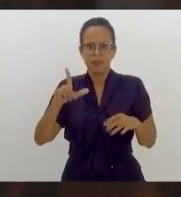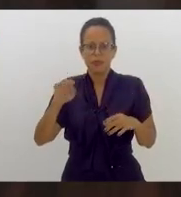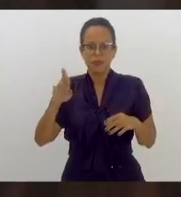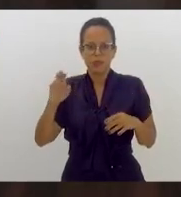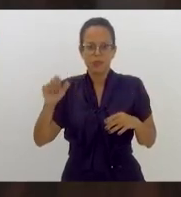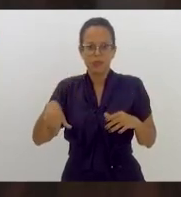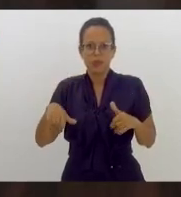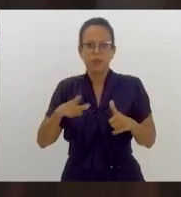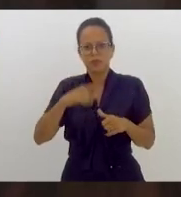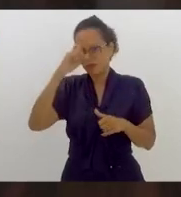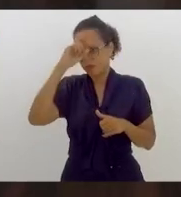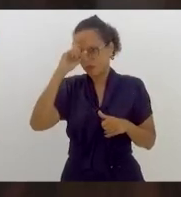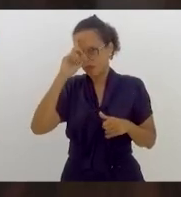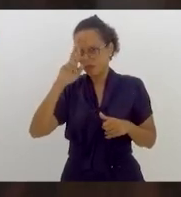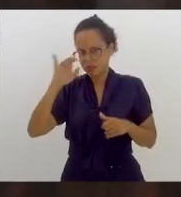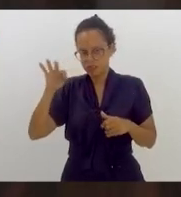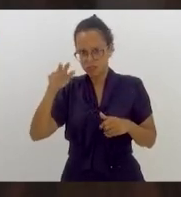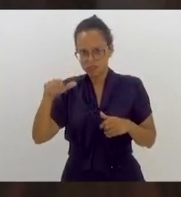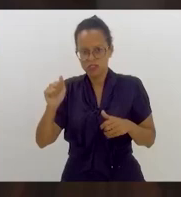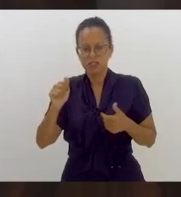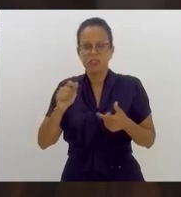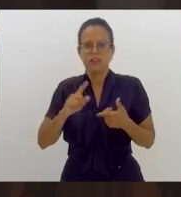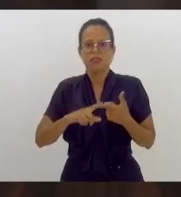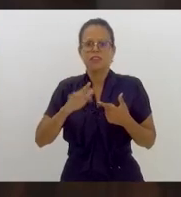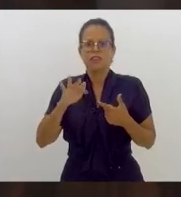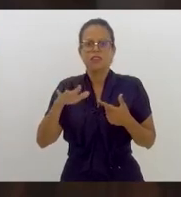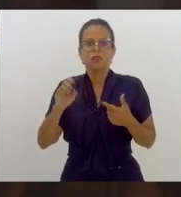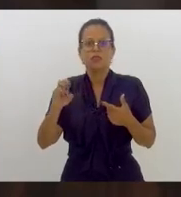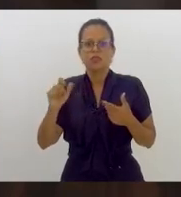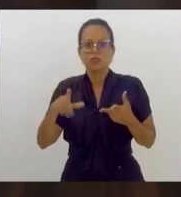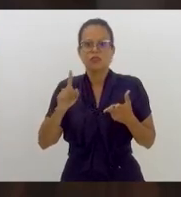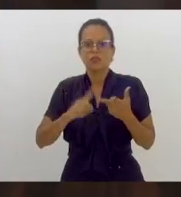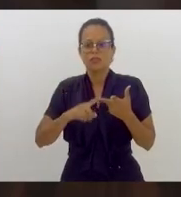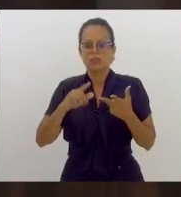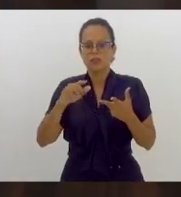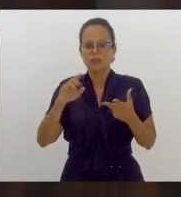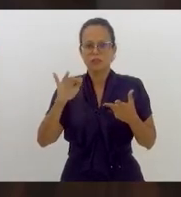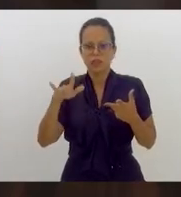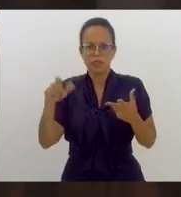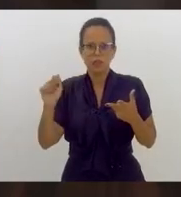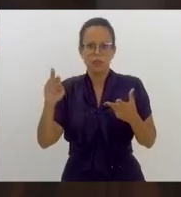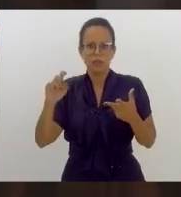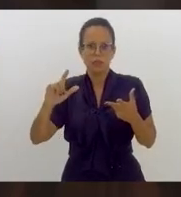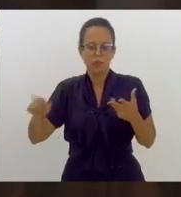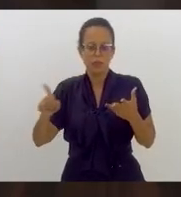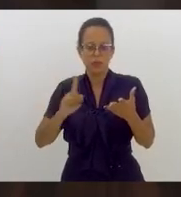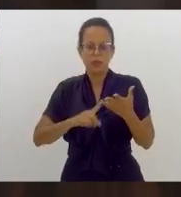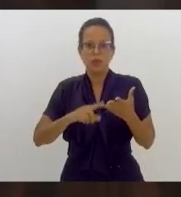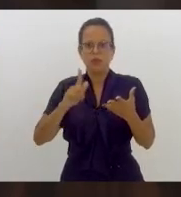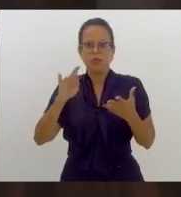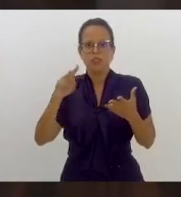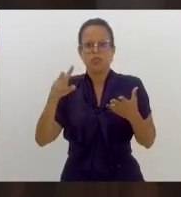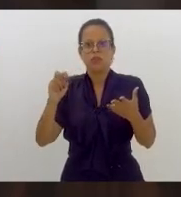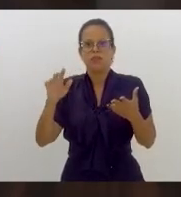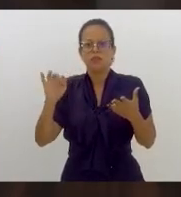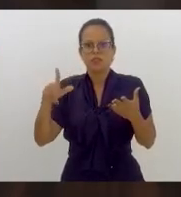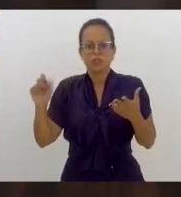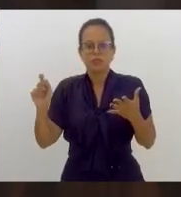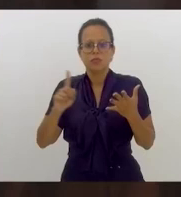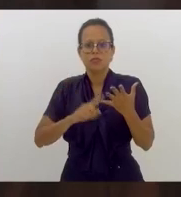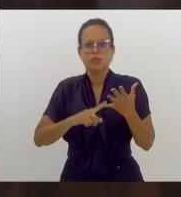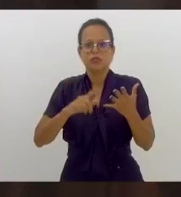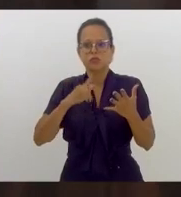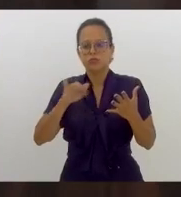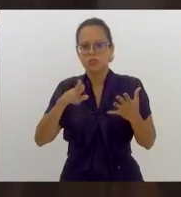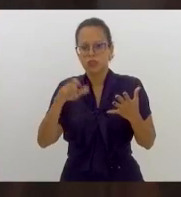enfermeira Rejane, Fábio Silva, Felipe Soares, Felipe Poubel, Gustavo Schmidt, Jorge Felipe Neto,